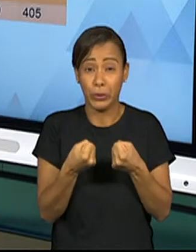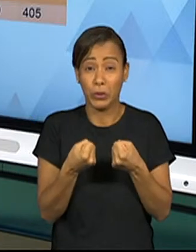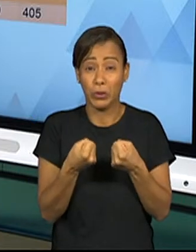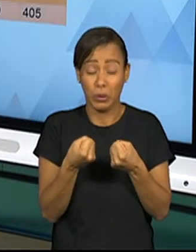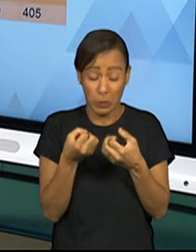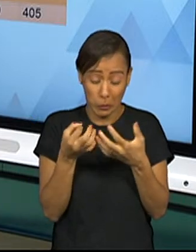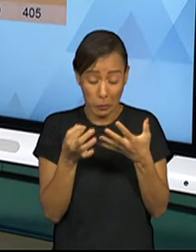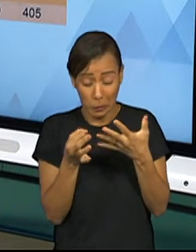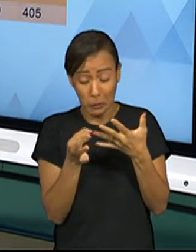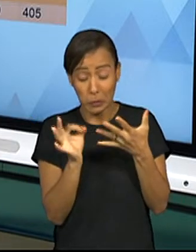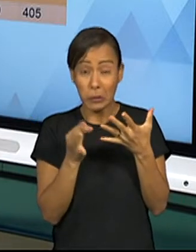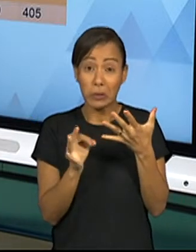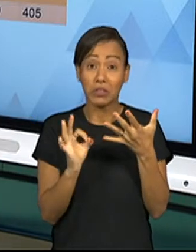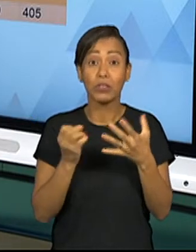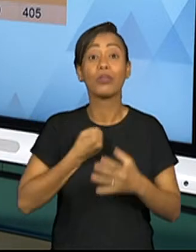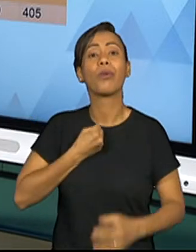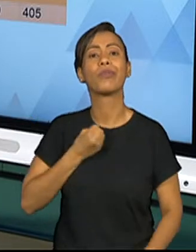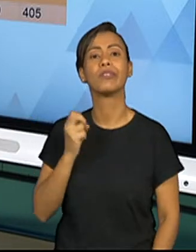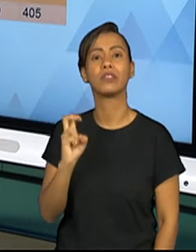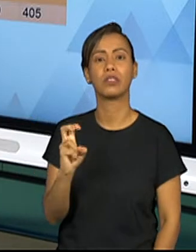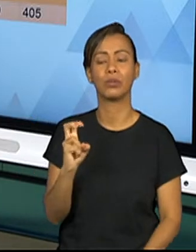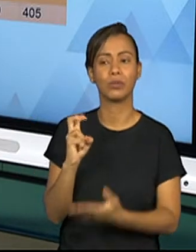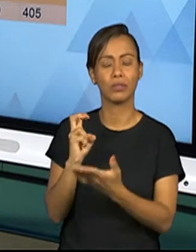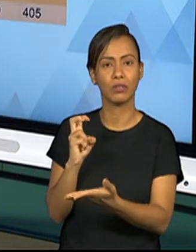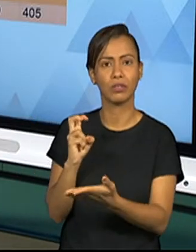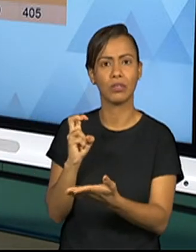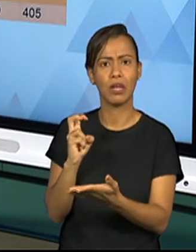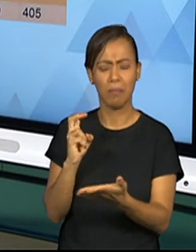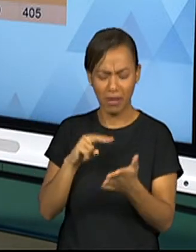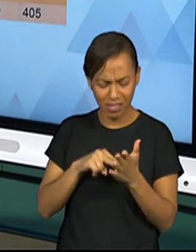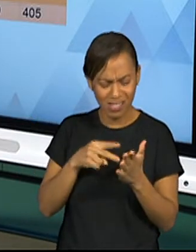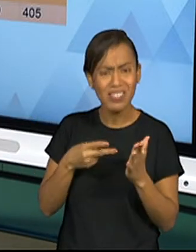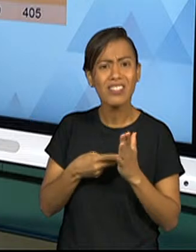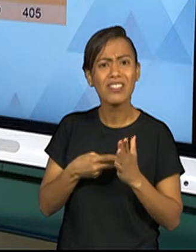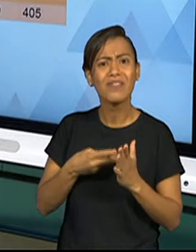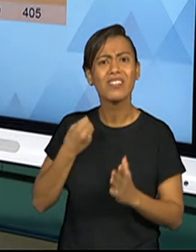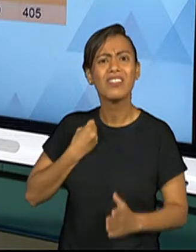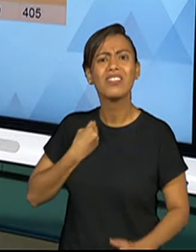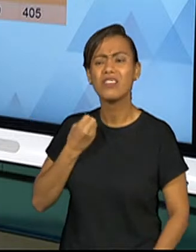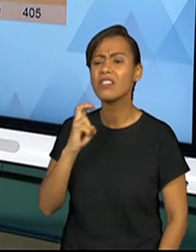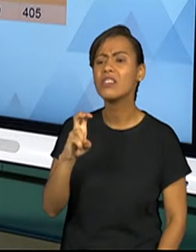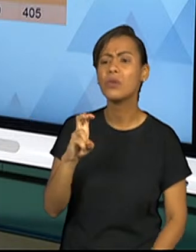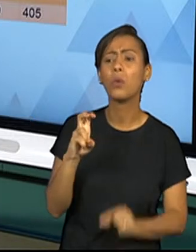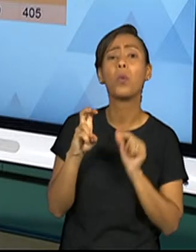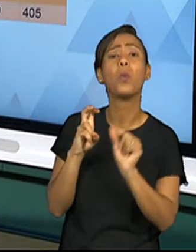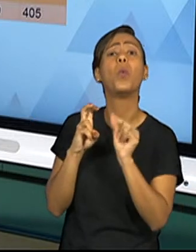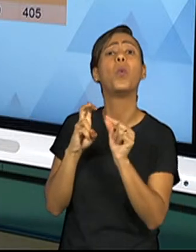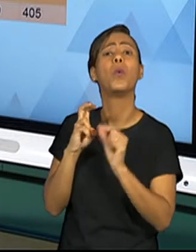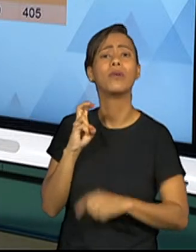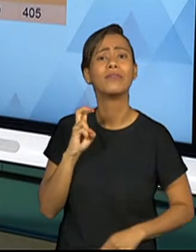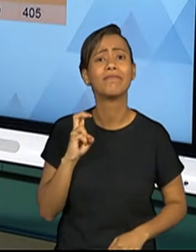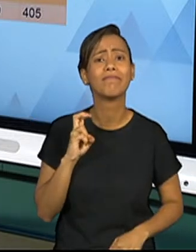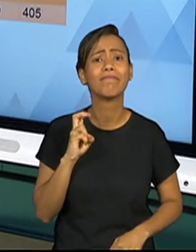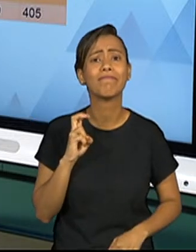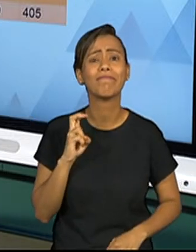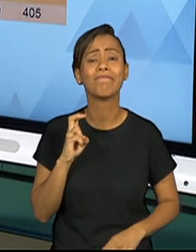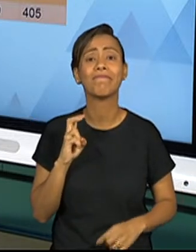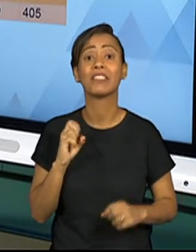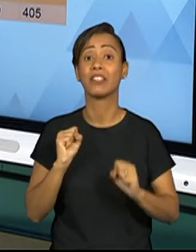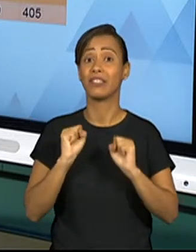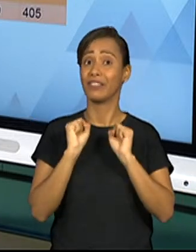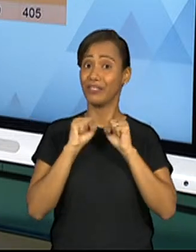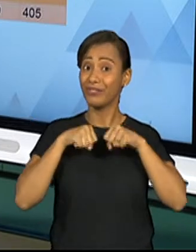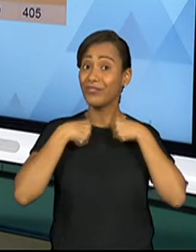5. Aquela nota 5, o que que ela significa? Não é apenas o número 5, mas todo o esforço que